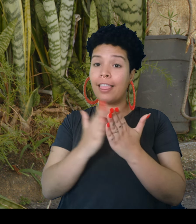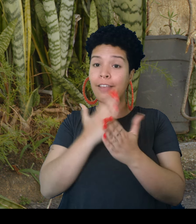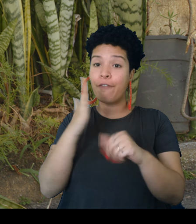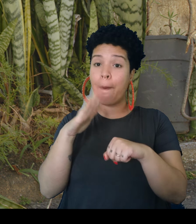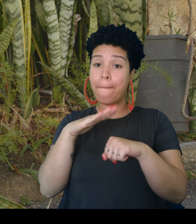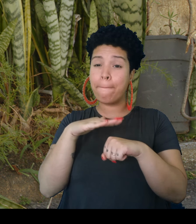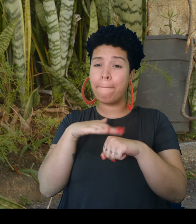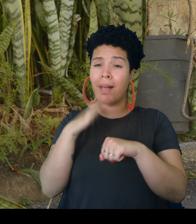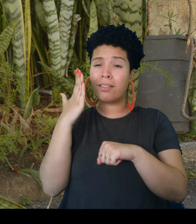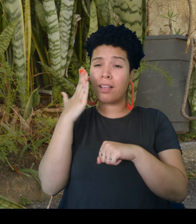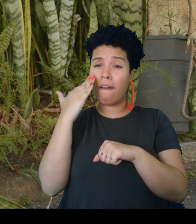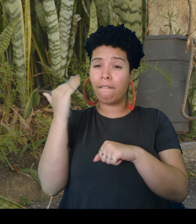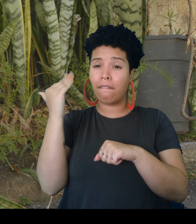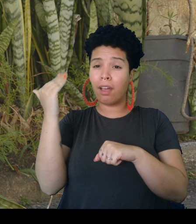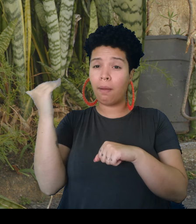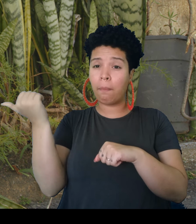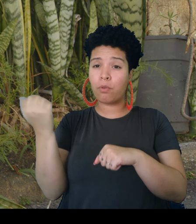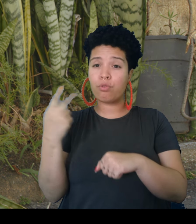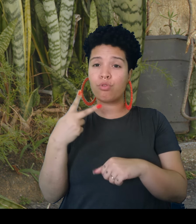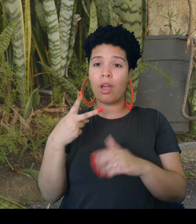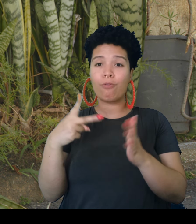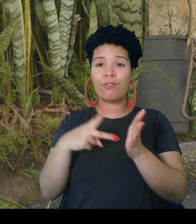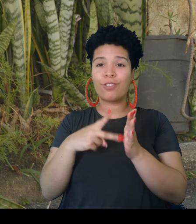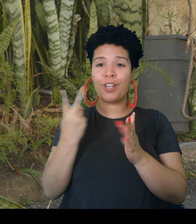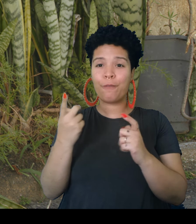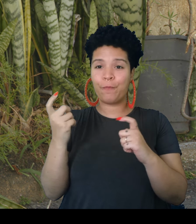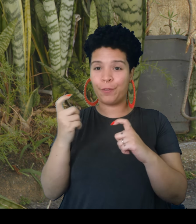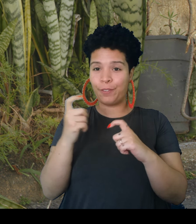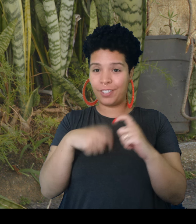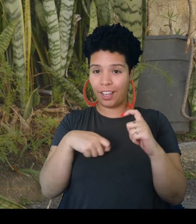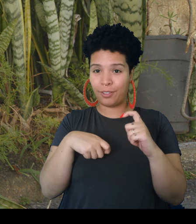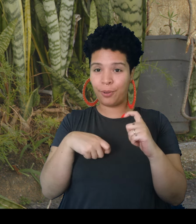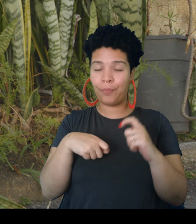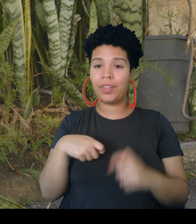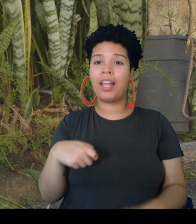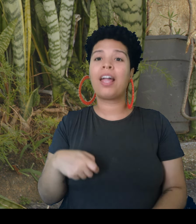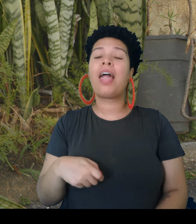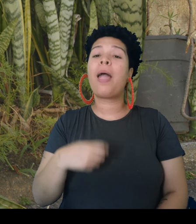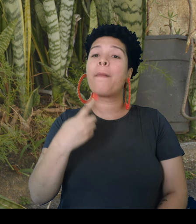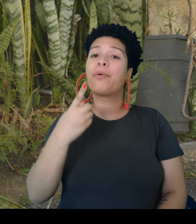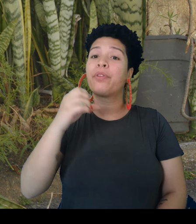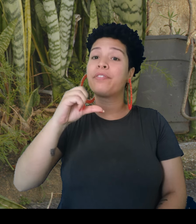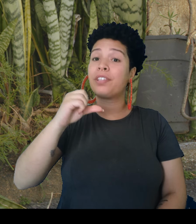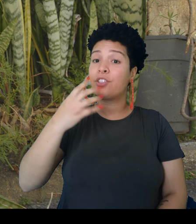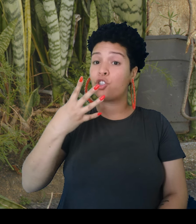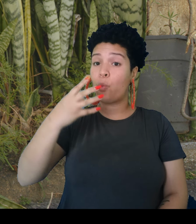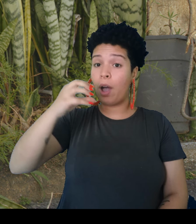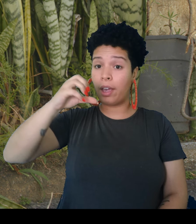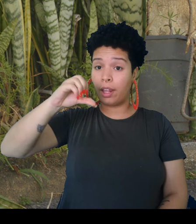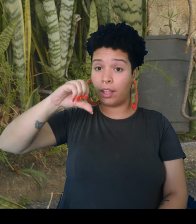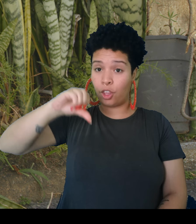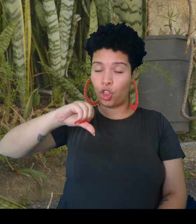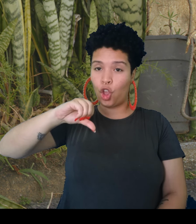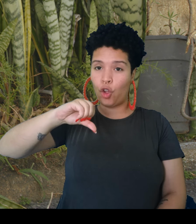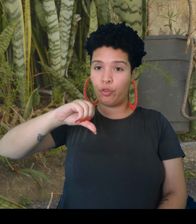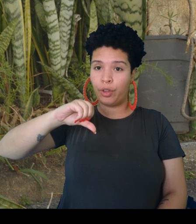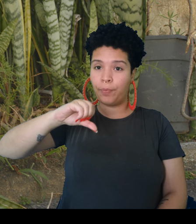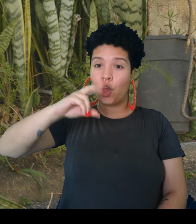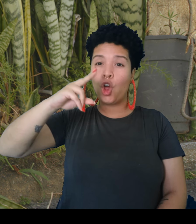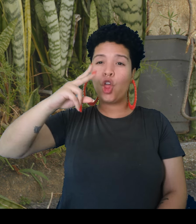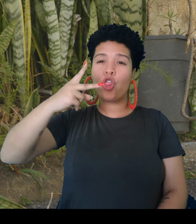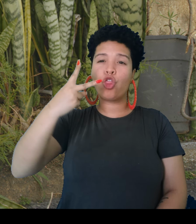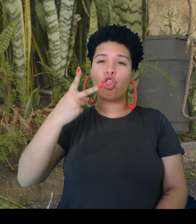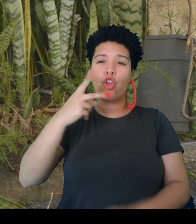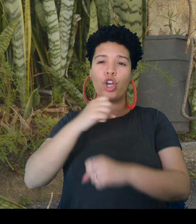foi lançado em 1949, apenas 4 anos depois do fim da Segunda Guerra Mundial. Nesse livro,